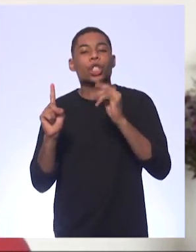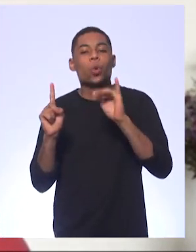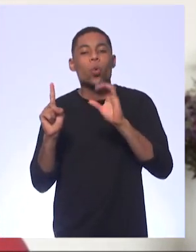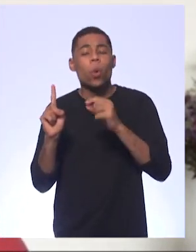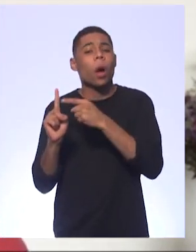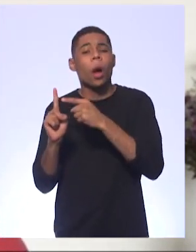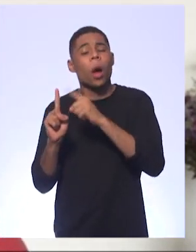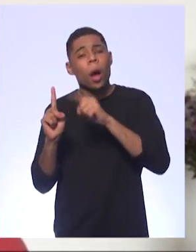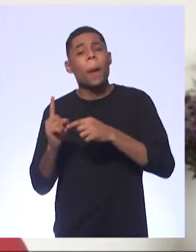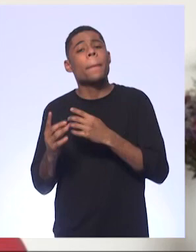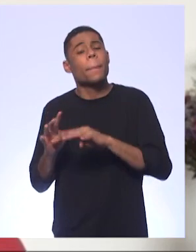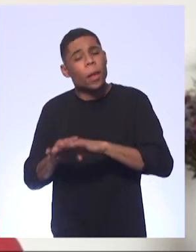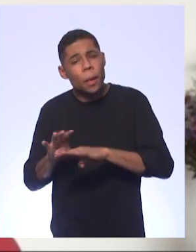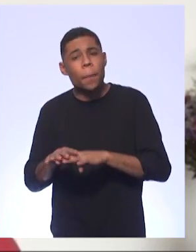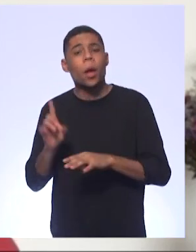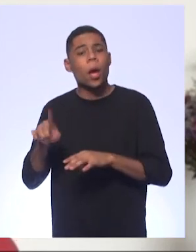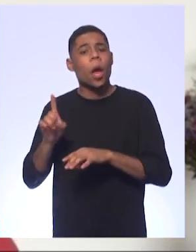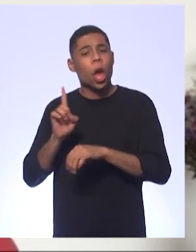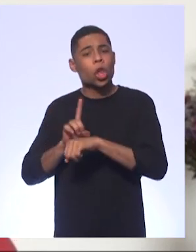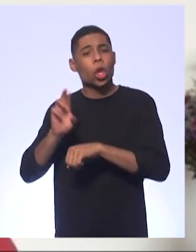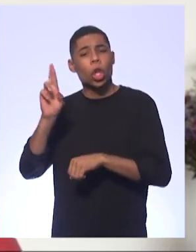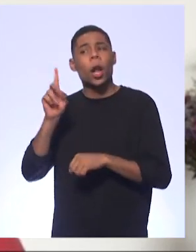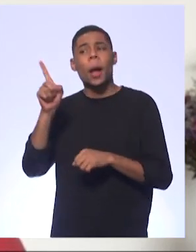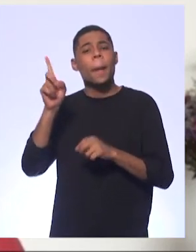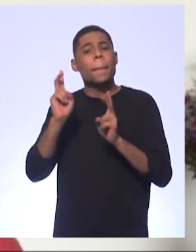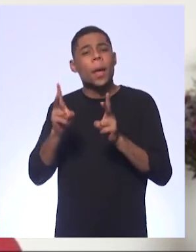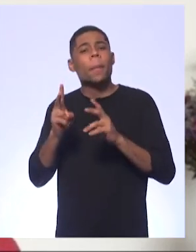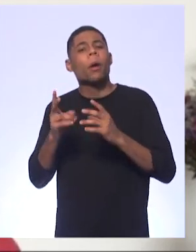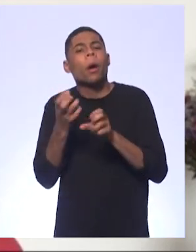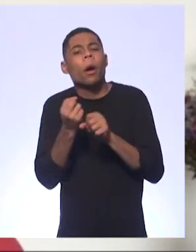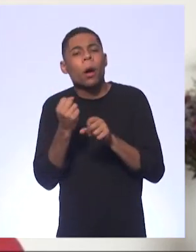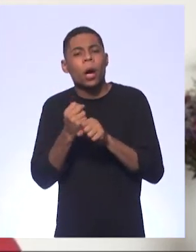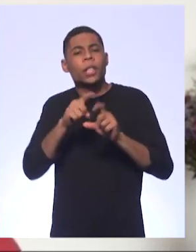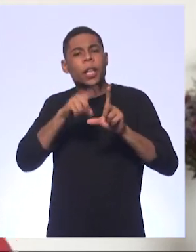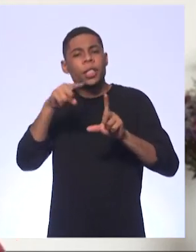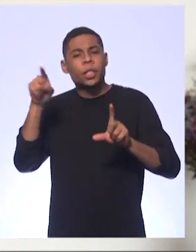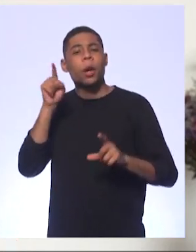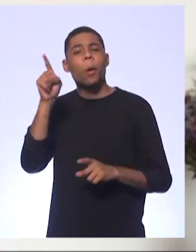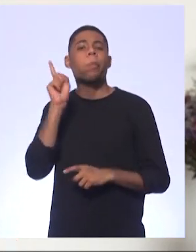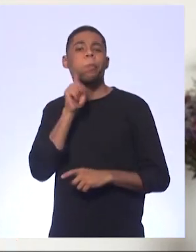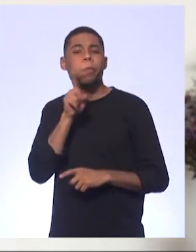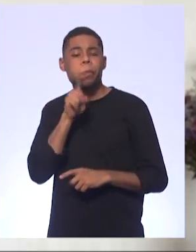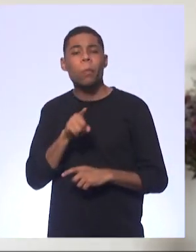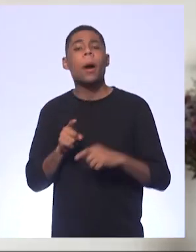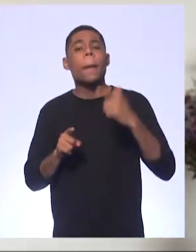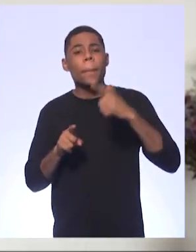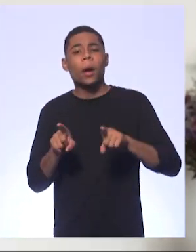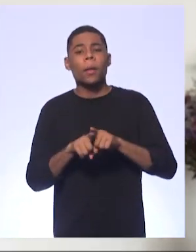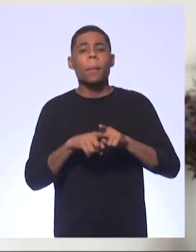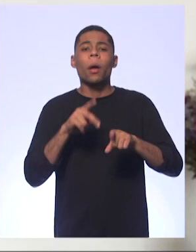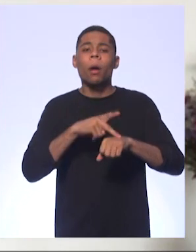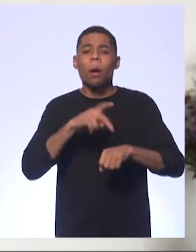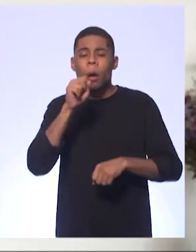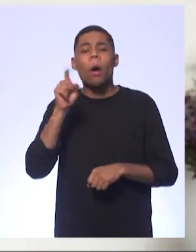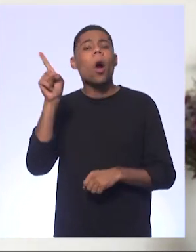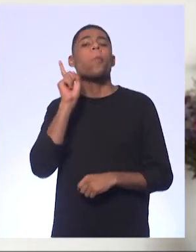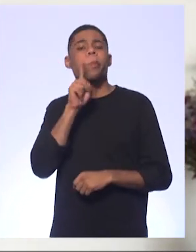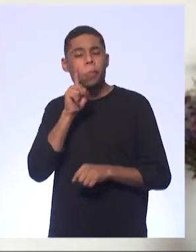fez doutorado em estatística nos Estados Unidos, pós-doutorado em estatística também nos Estados